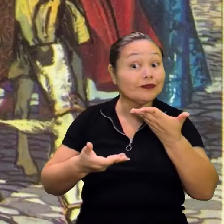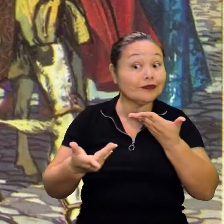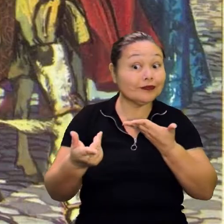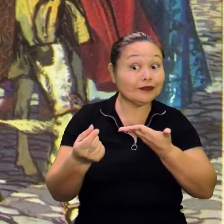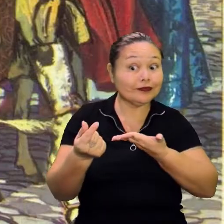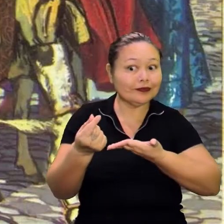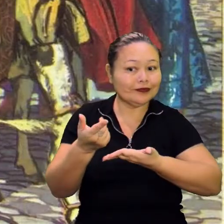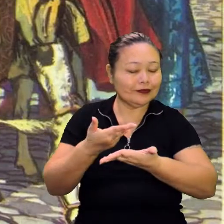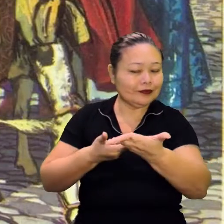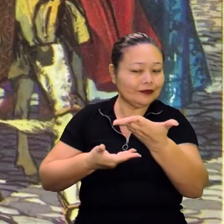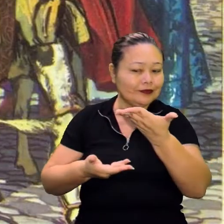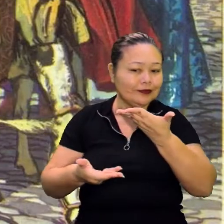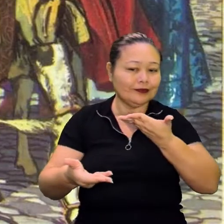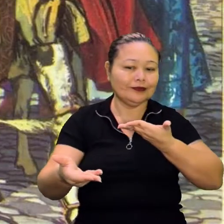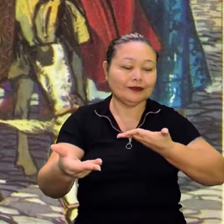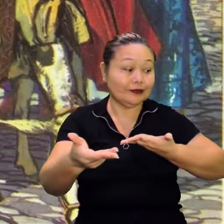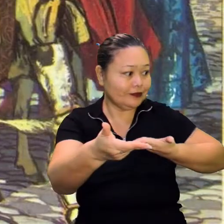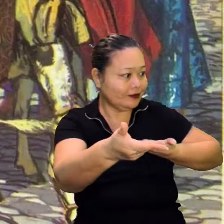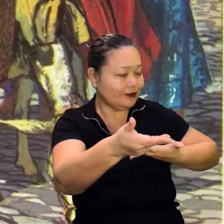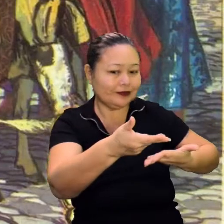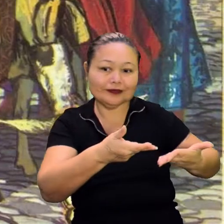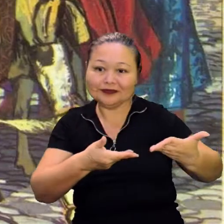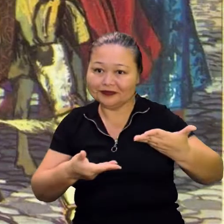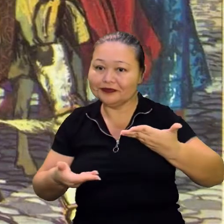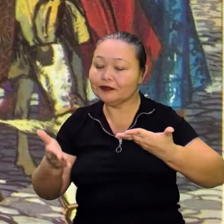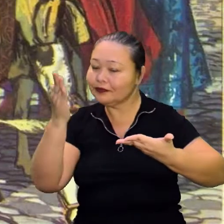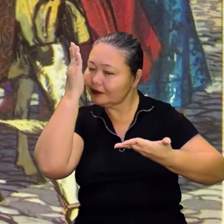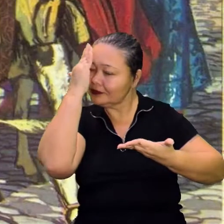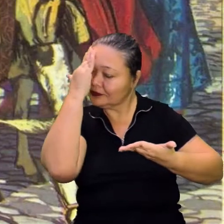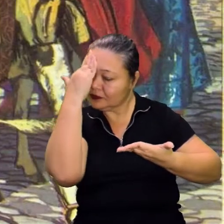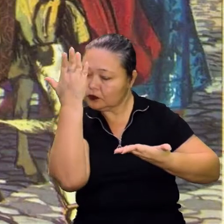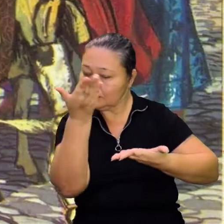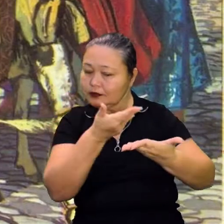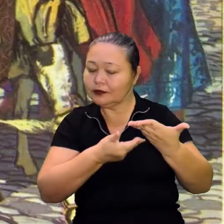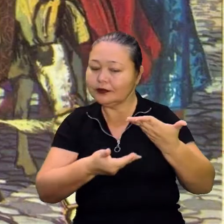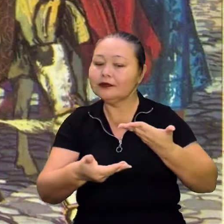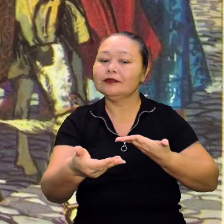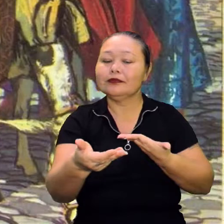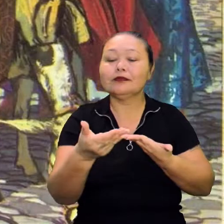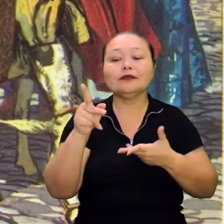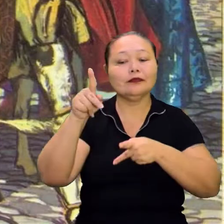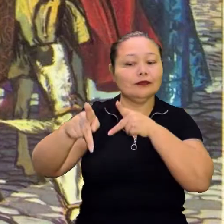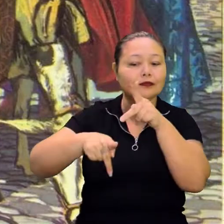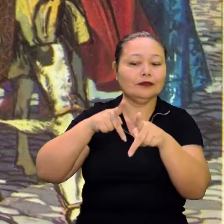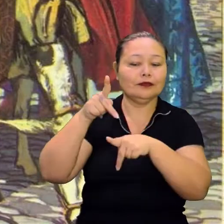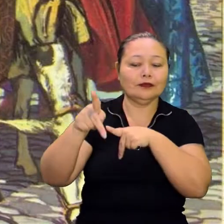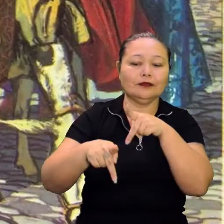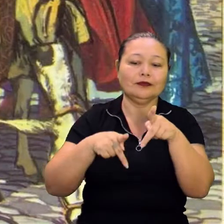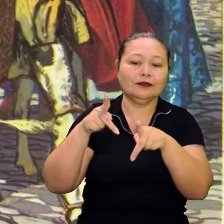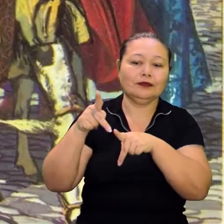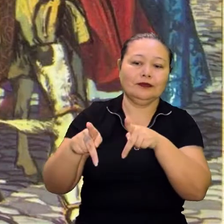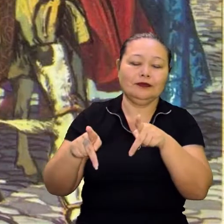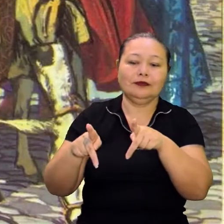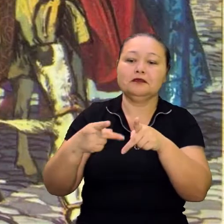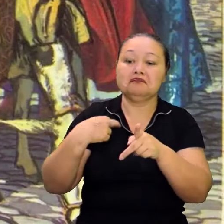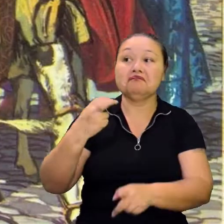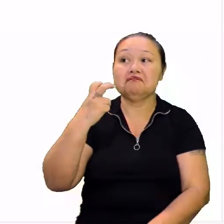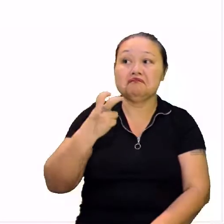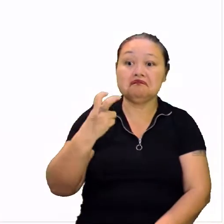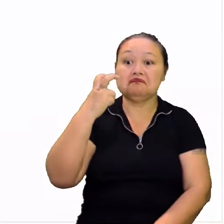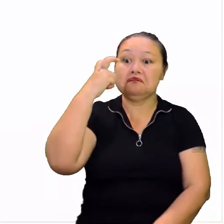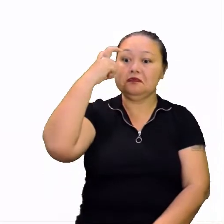comerciantes, negociavam como nenhum outro. Esse povo aí era muito